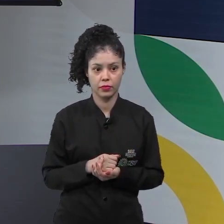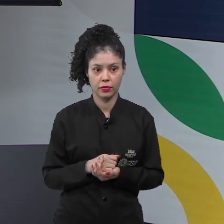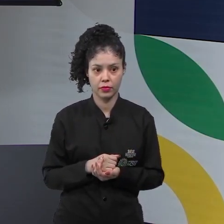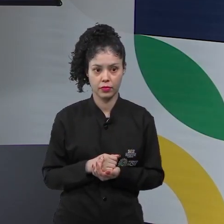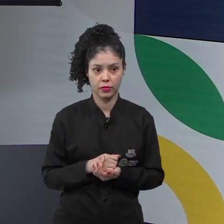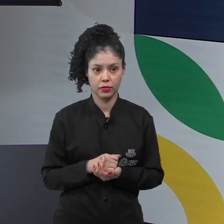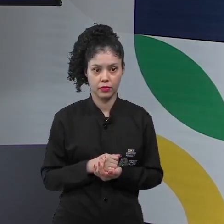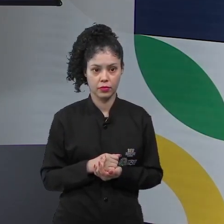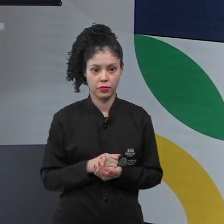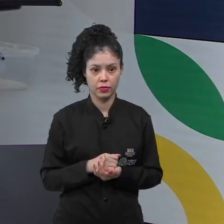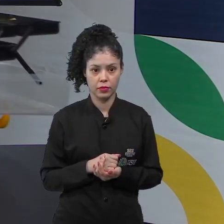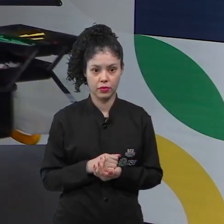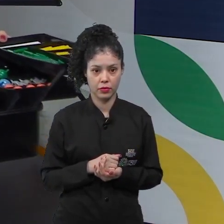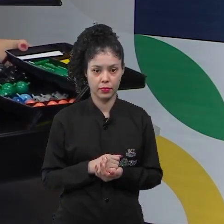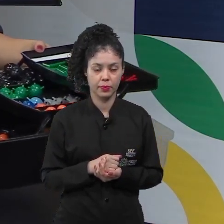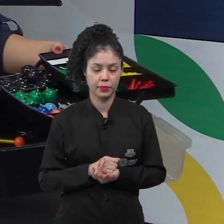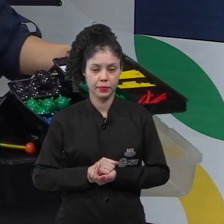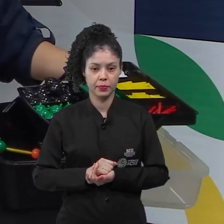kit